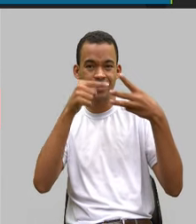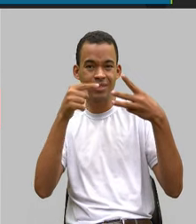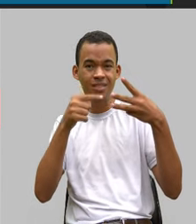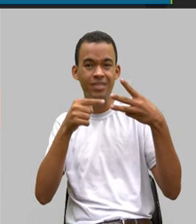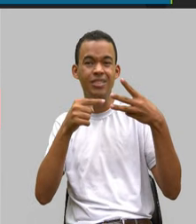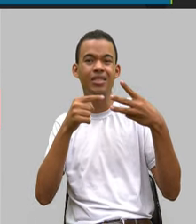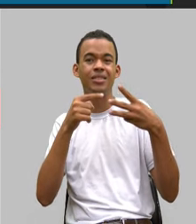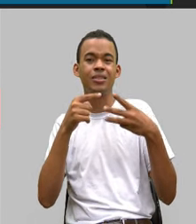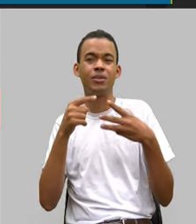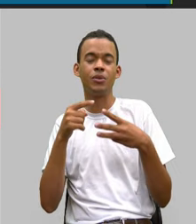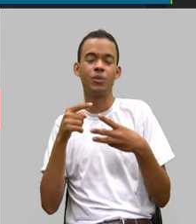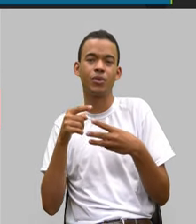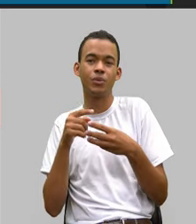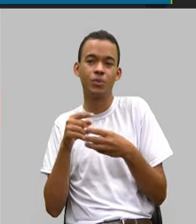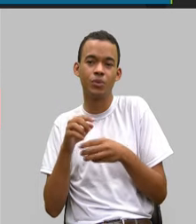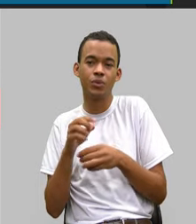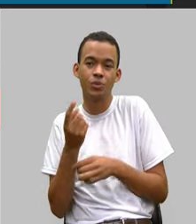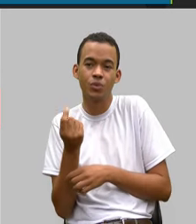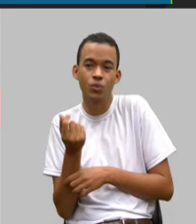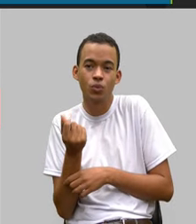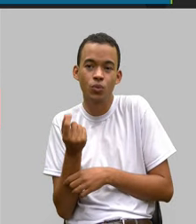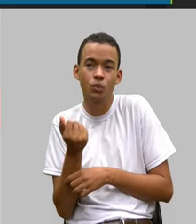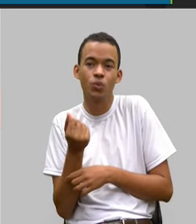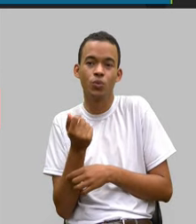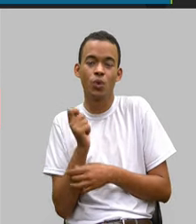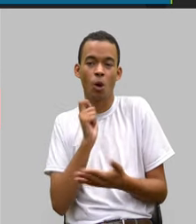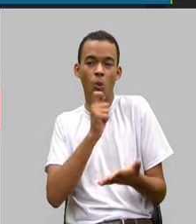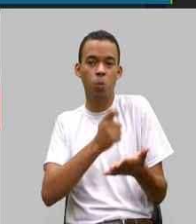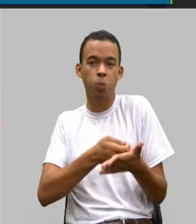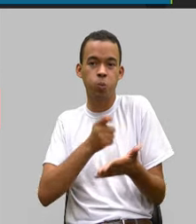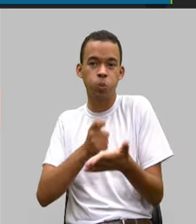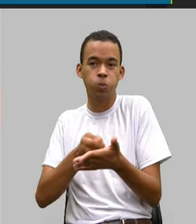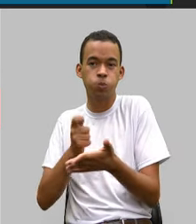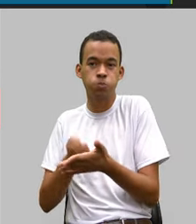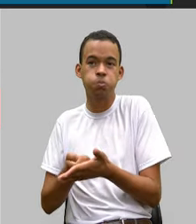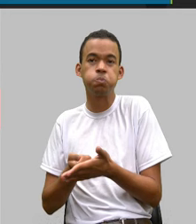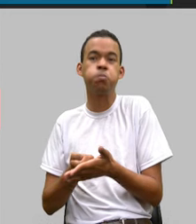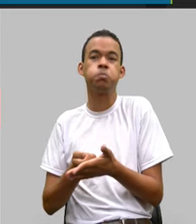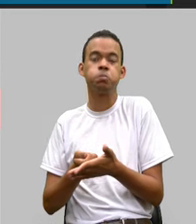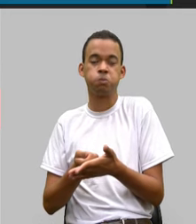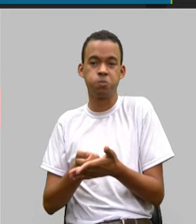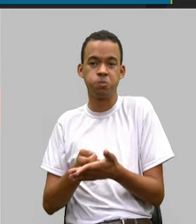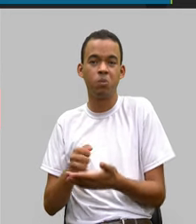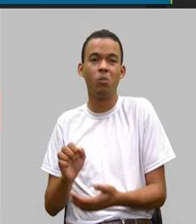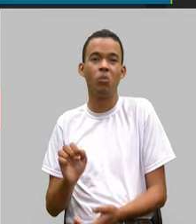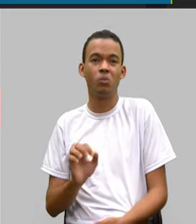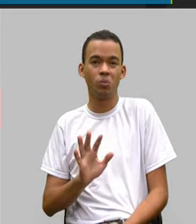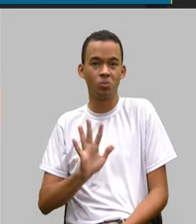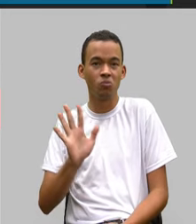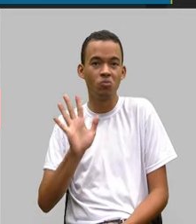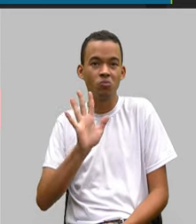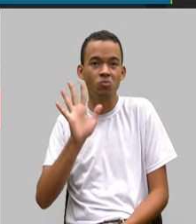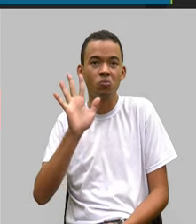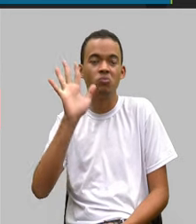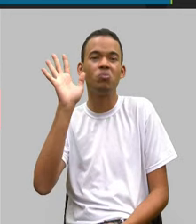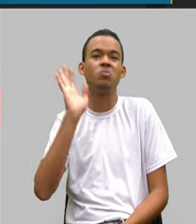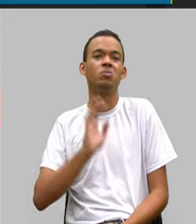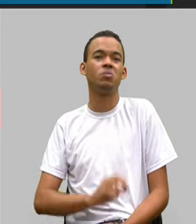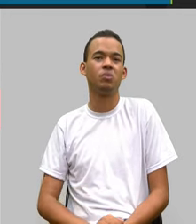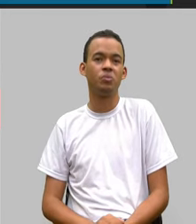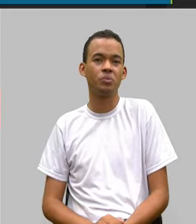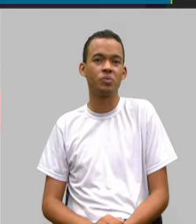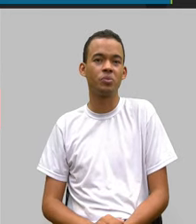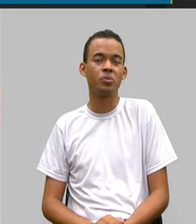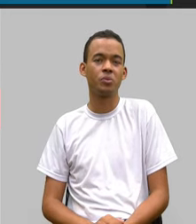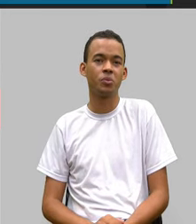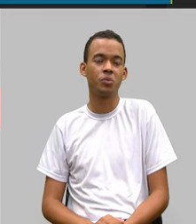lupus ou de uma doença inflamatória intestinal refratária são medicamentos que custam na cai